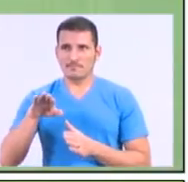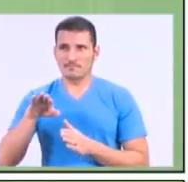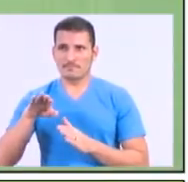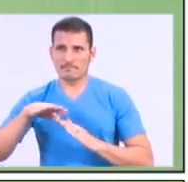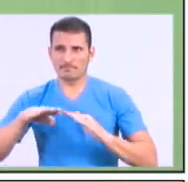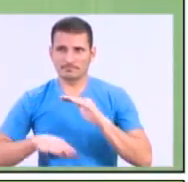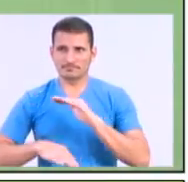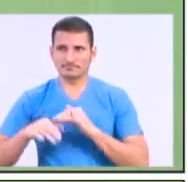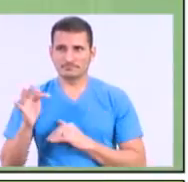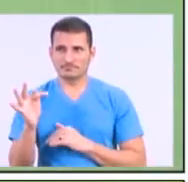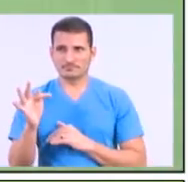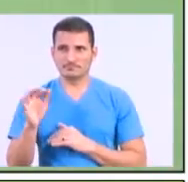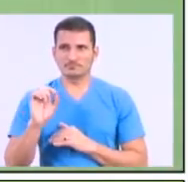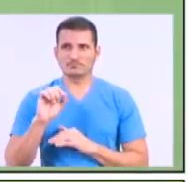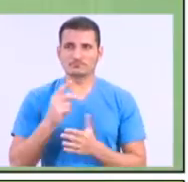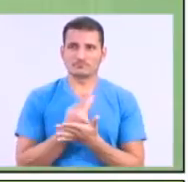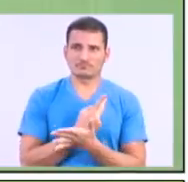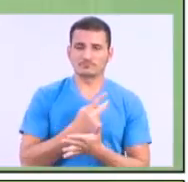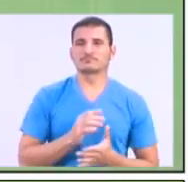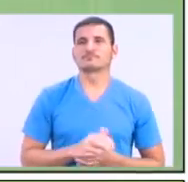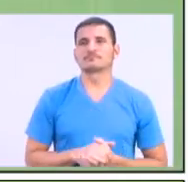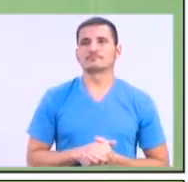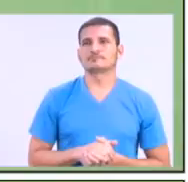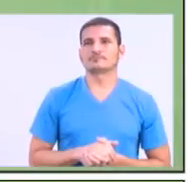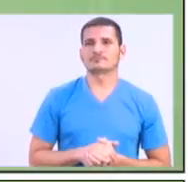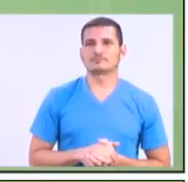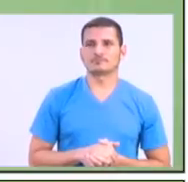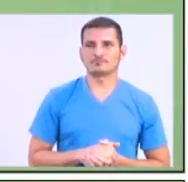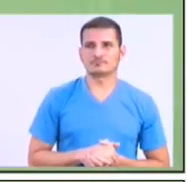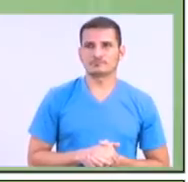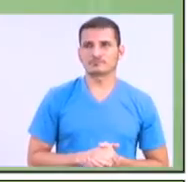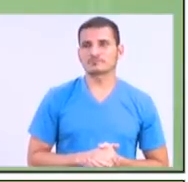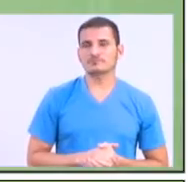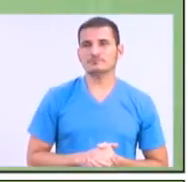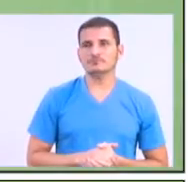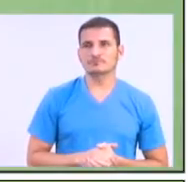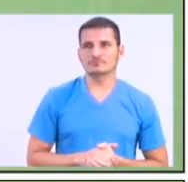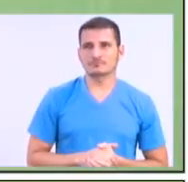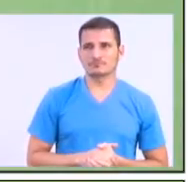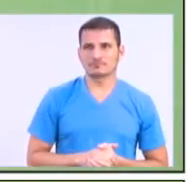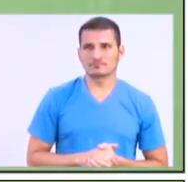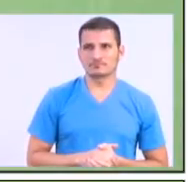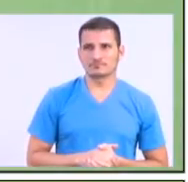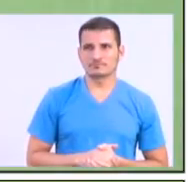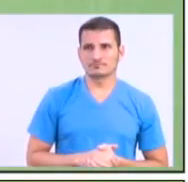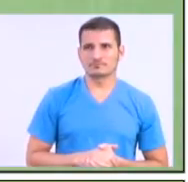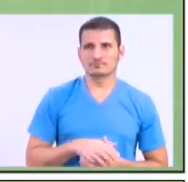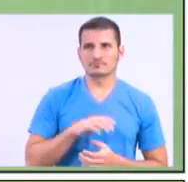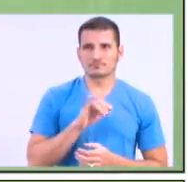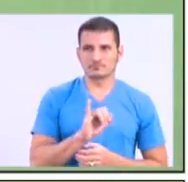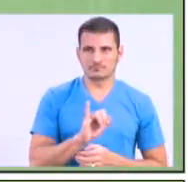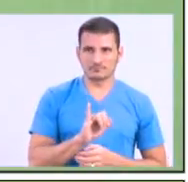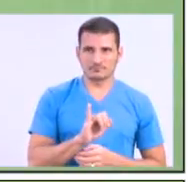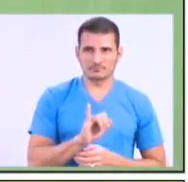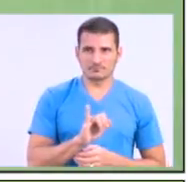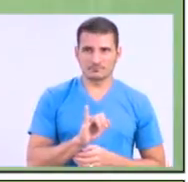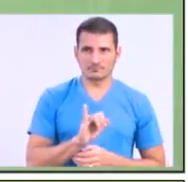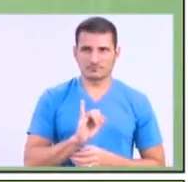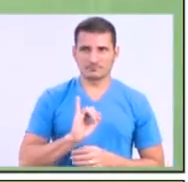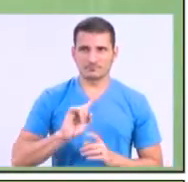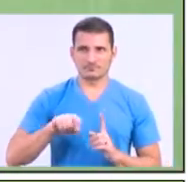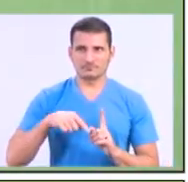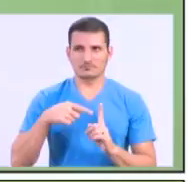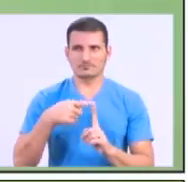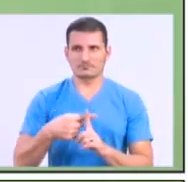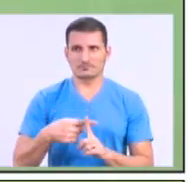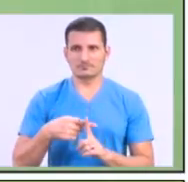acontecer? Lembram que eu falei de incremento e decremento? Vai acontecer o seguinte, i vai ser somado a 1,